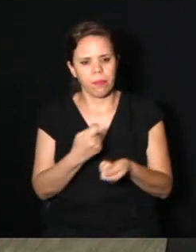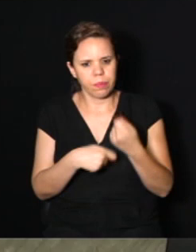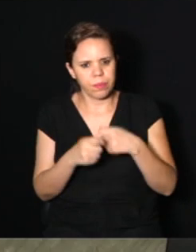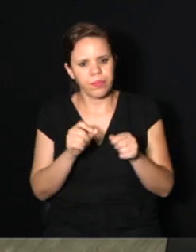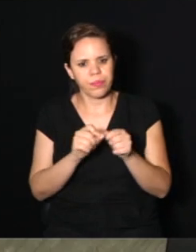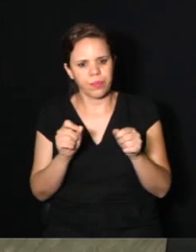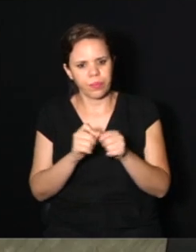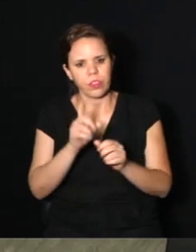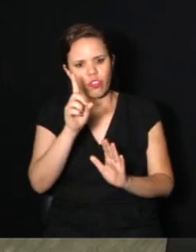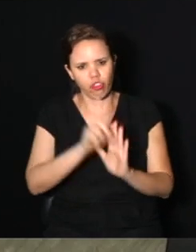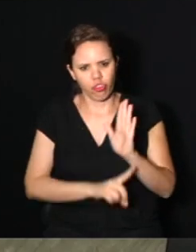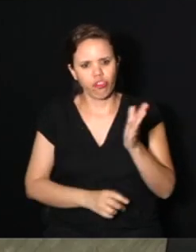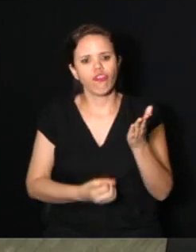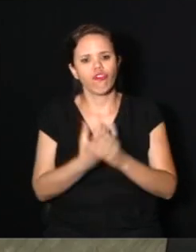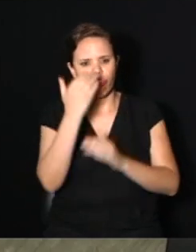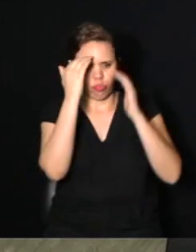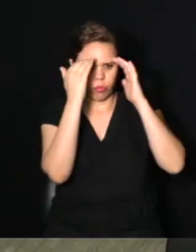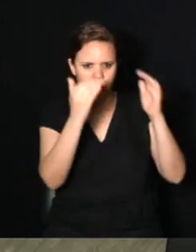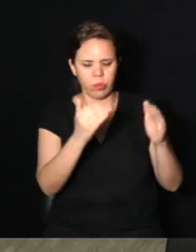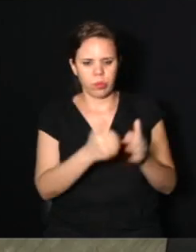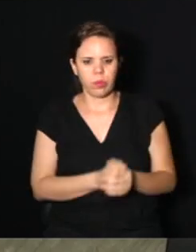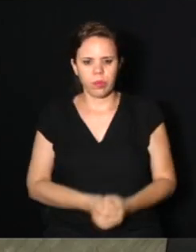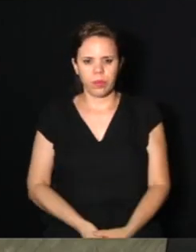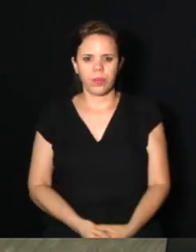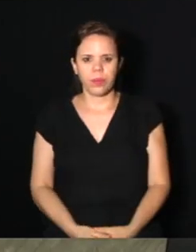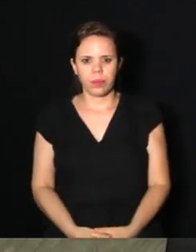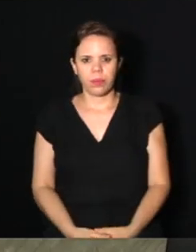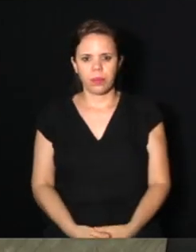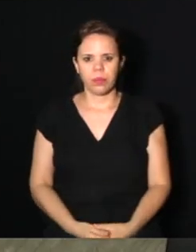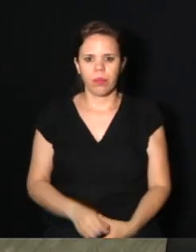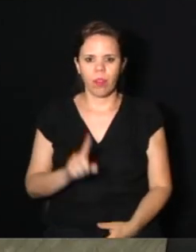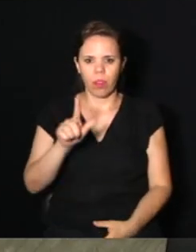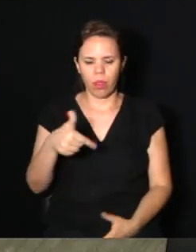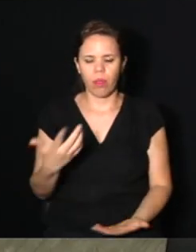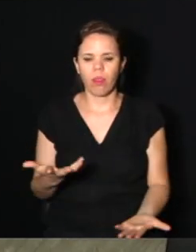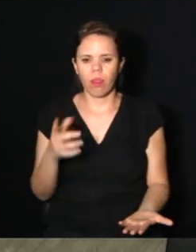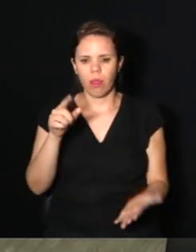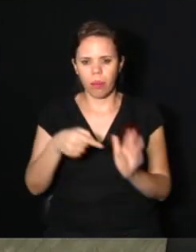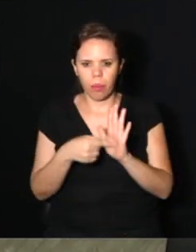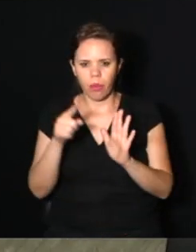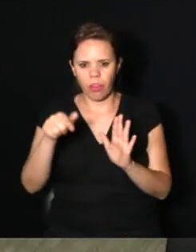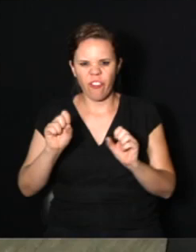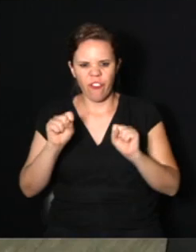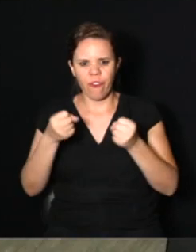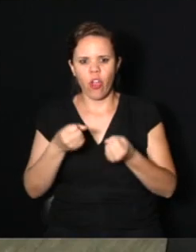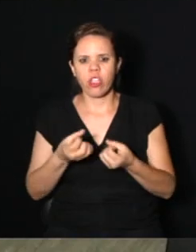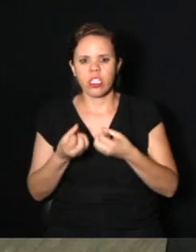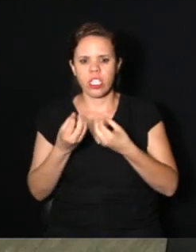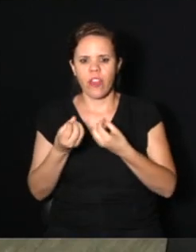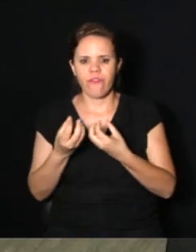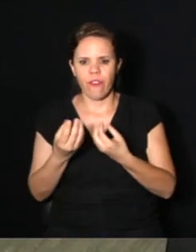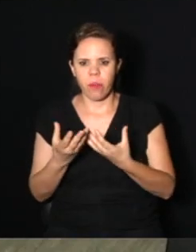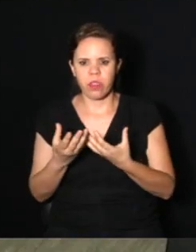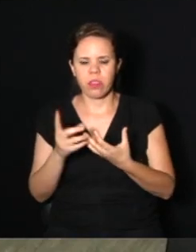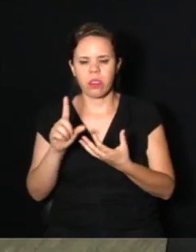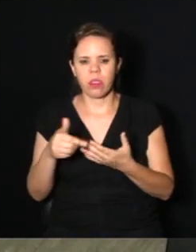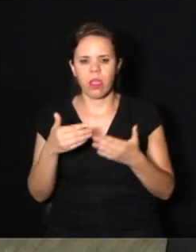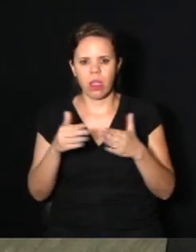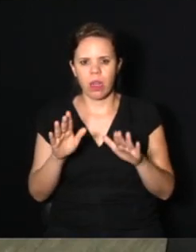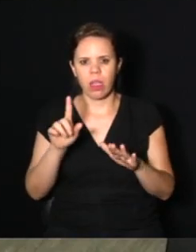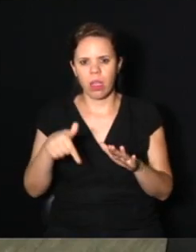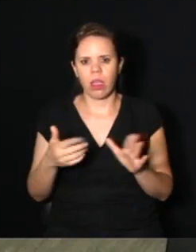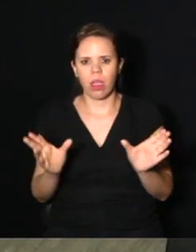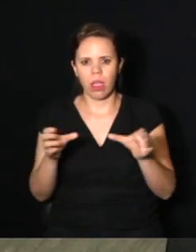que esse direito seja respeitado. Então, era mais nesse sentido de reforçar, eu acho que essa deliberação já feita